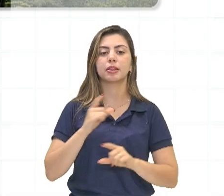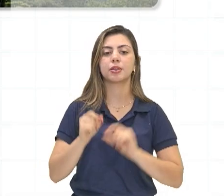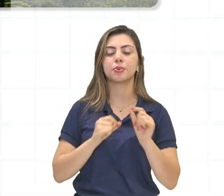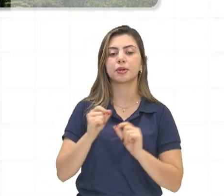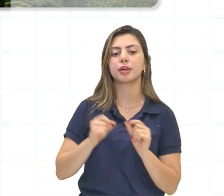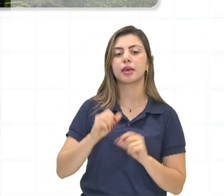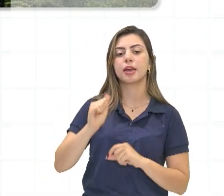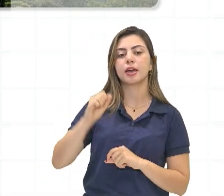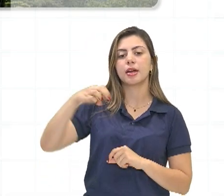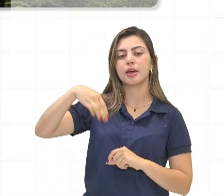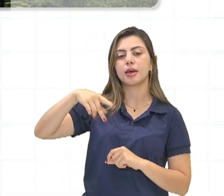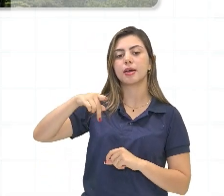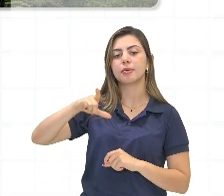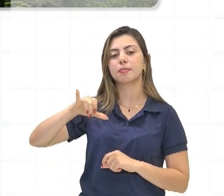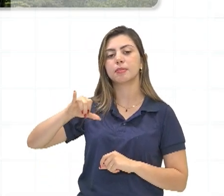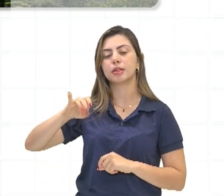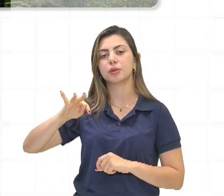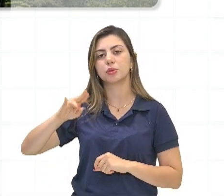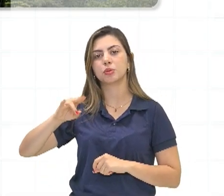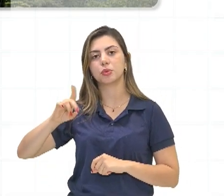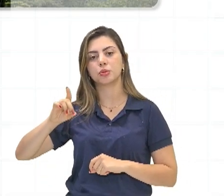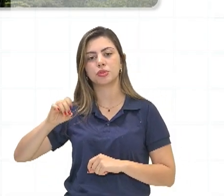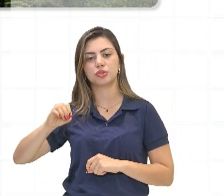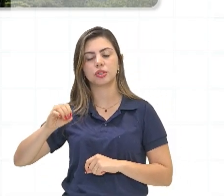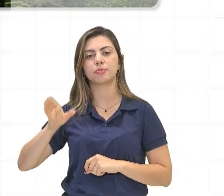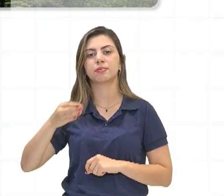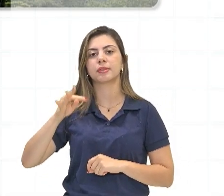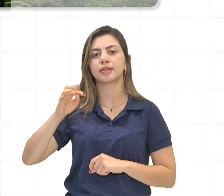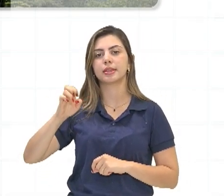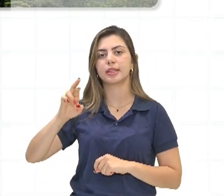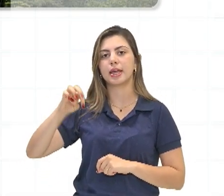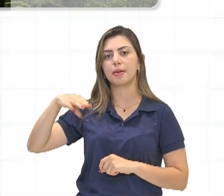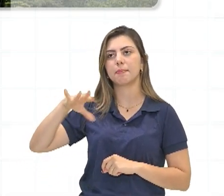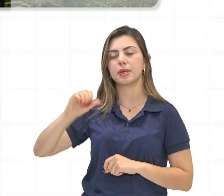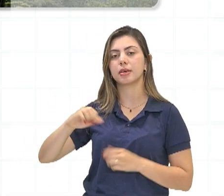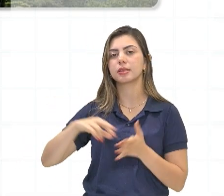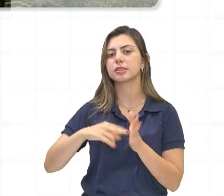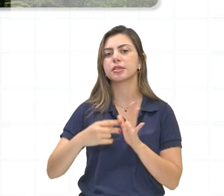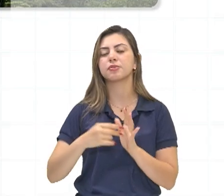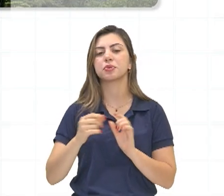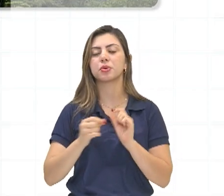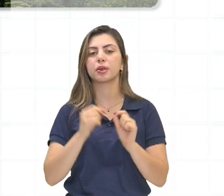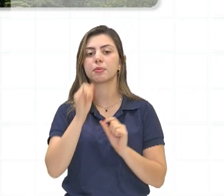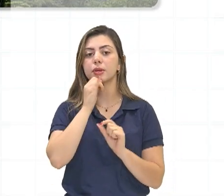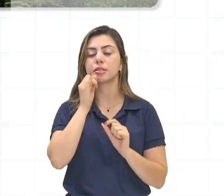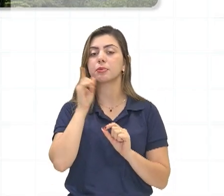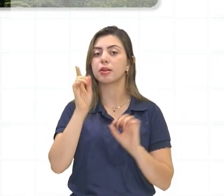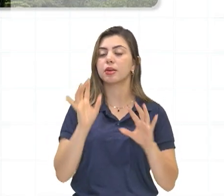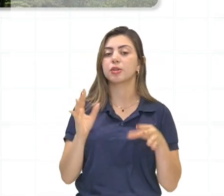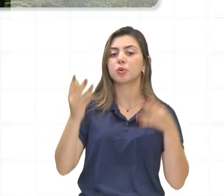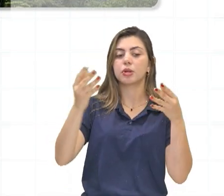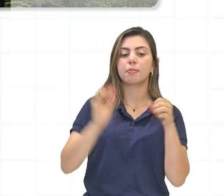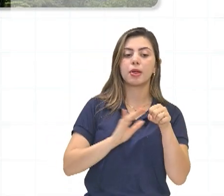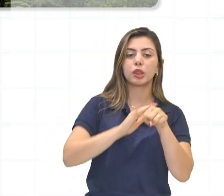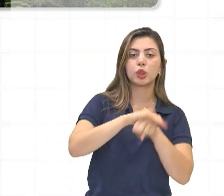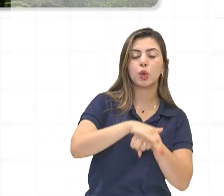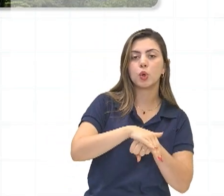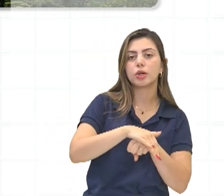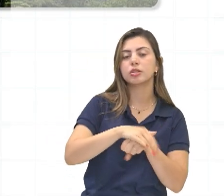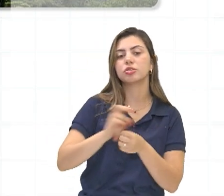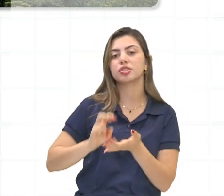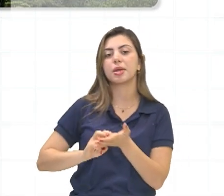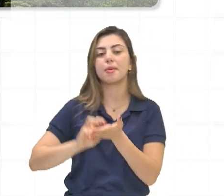diferença de temperatura do dia e da noite, tá? O que quer dizer que no clima equatorial nós não temos